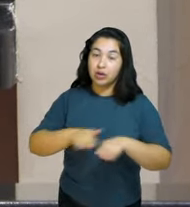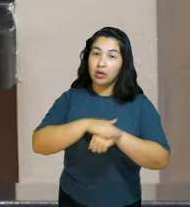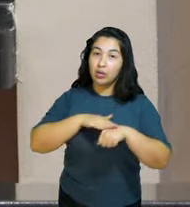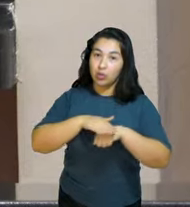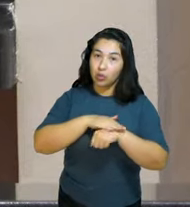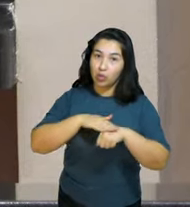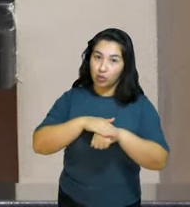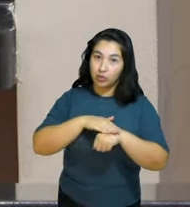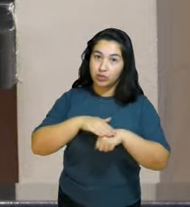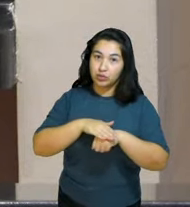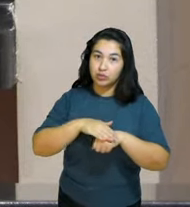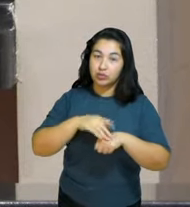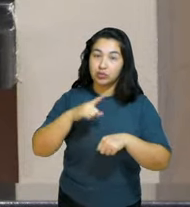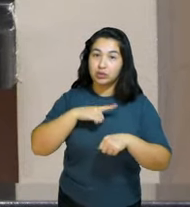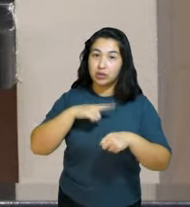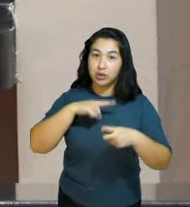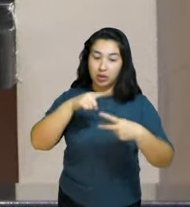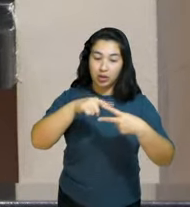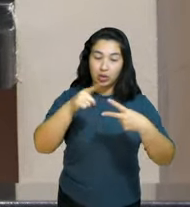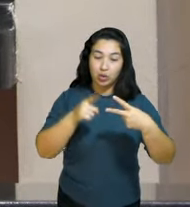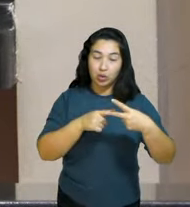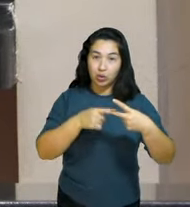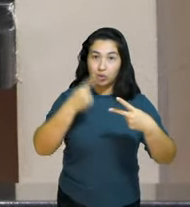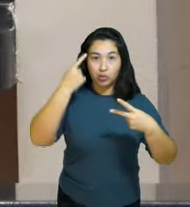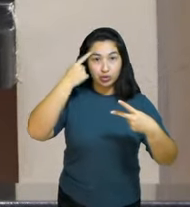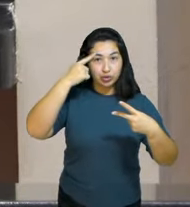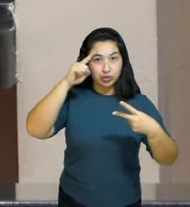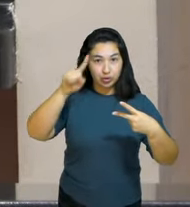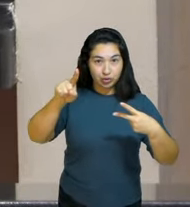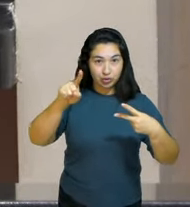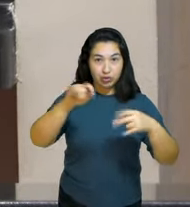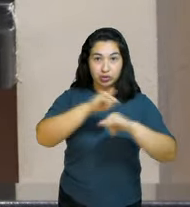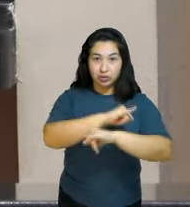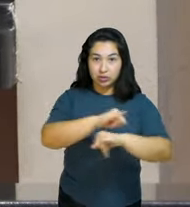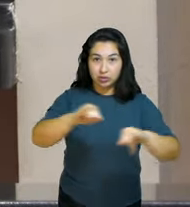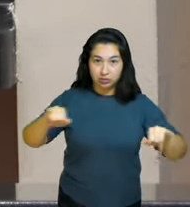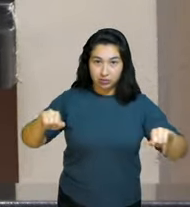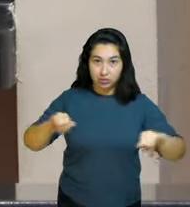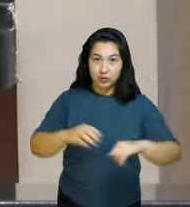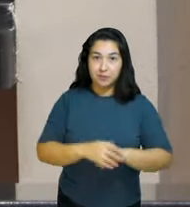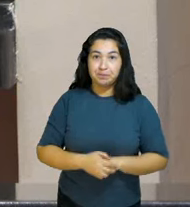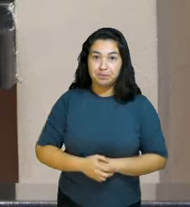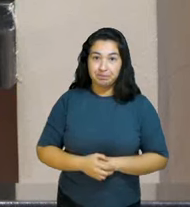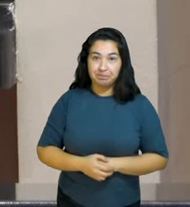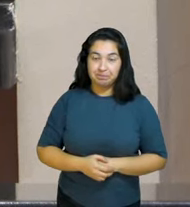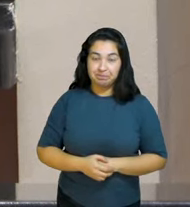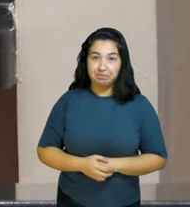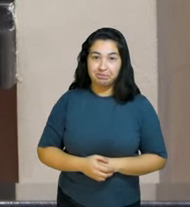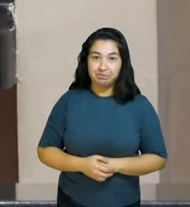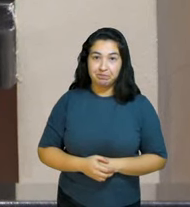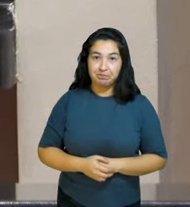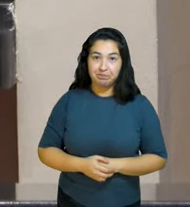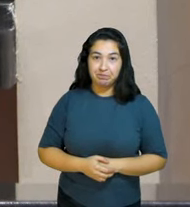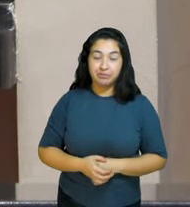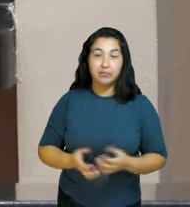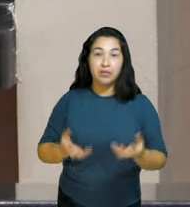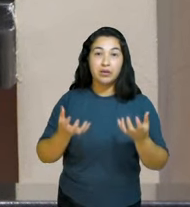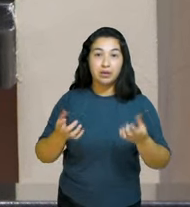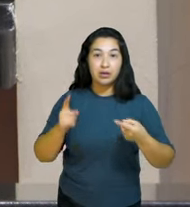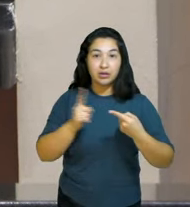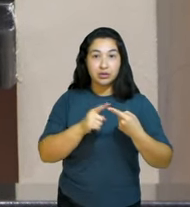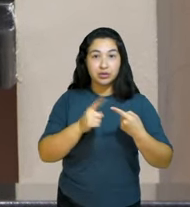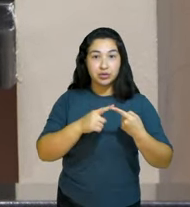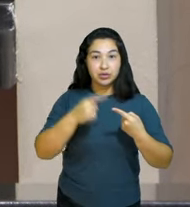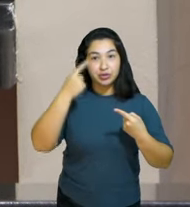temos 2 datas a apresentar para todos. Eu acho que o objetivo comum é esse, é chegar a um denominador comum, que seria 3 e 4